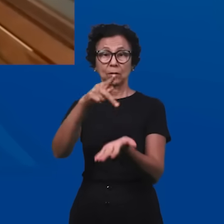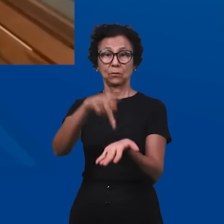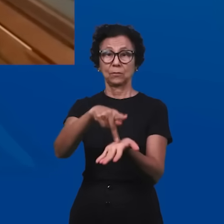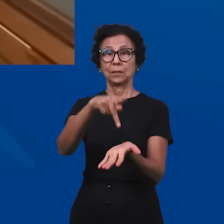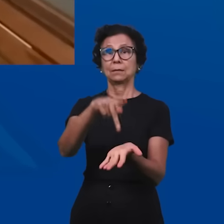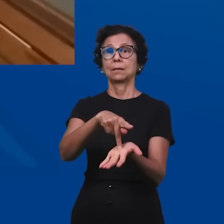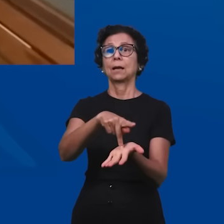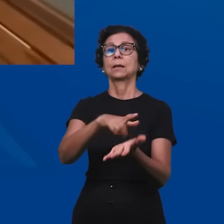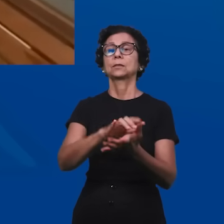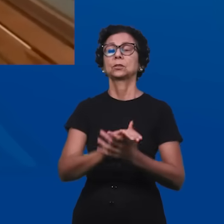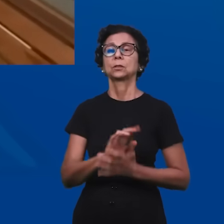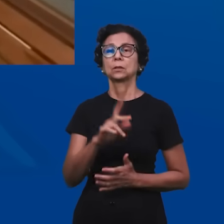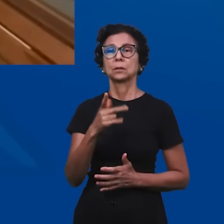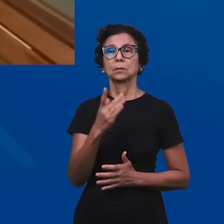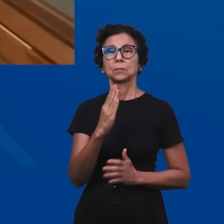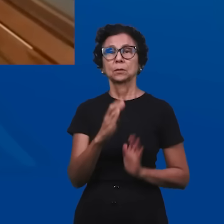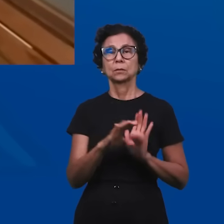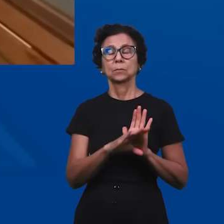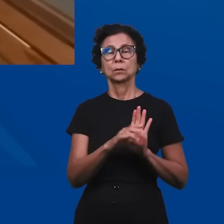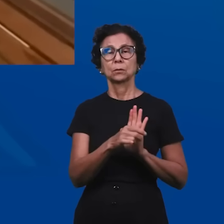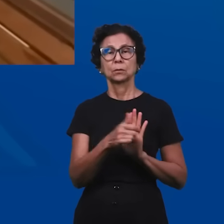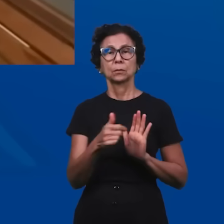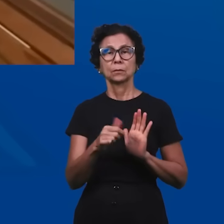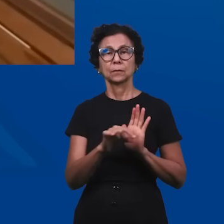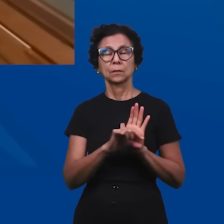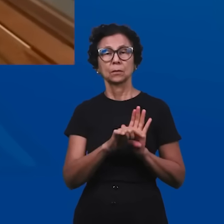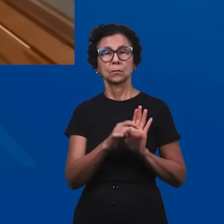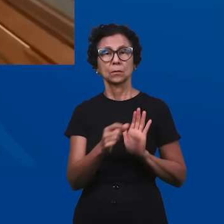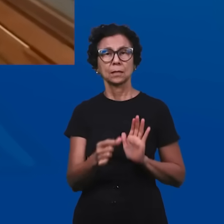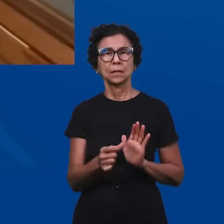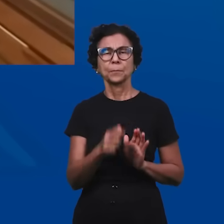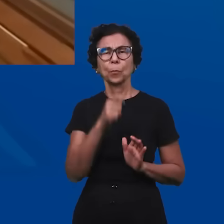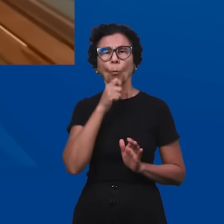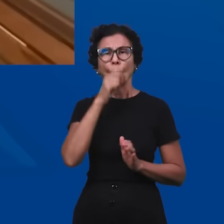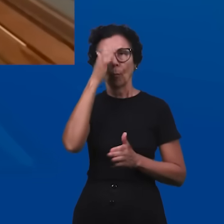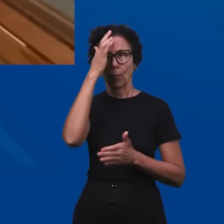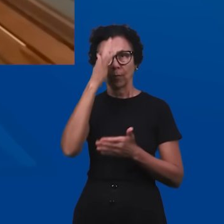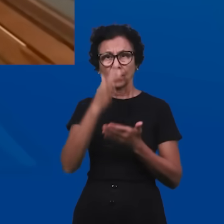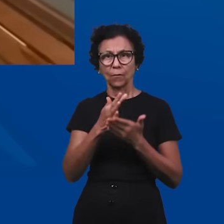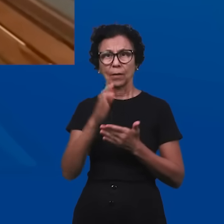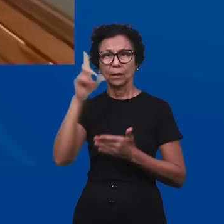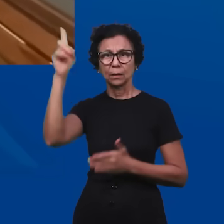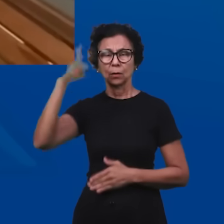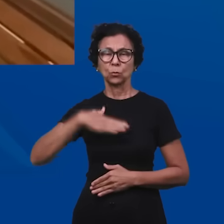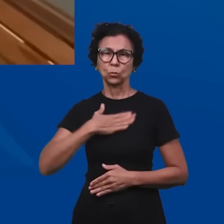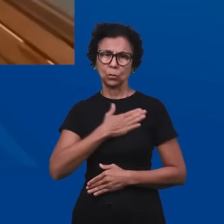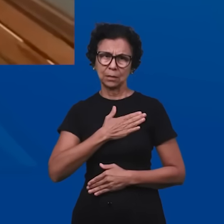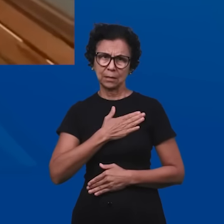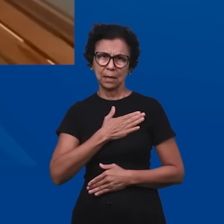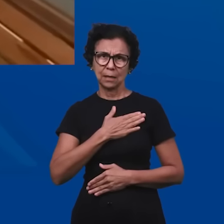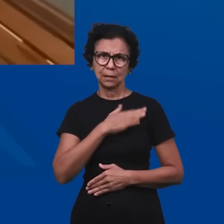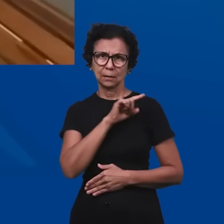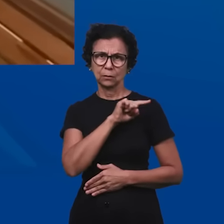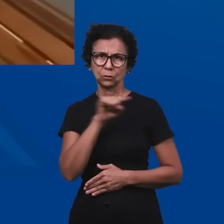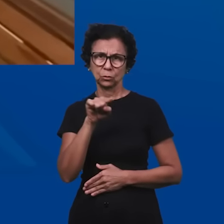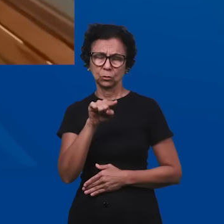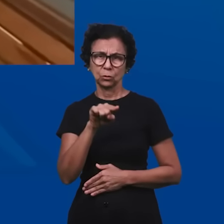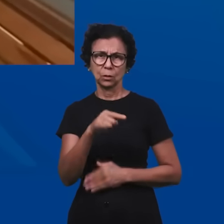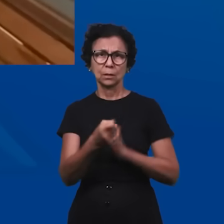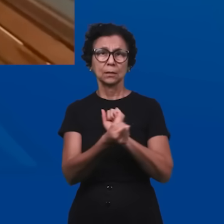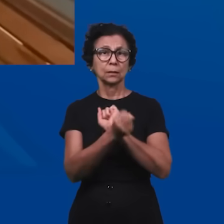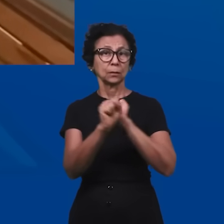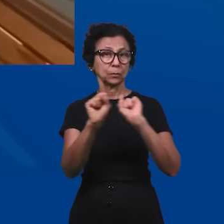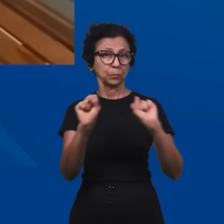verdadeira. Hebreus 11, 6. Sem fé é impossível agradar a Deus, pois quem dele se aproxima precisa crer